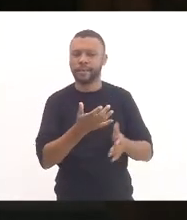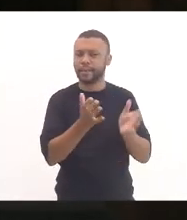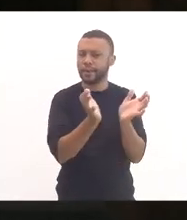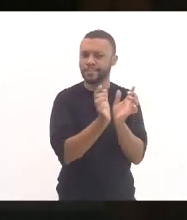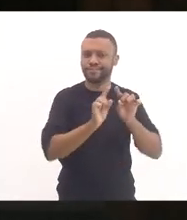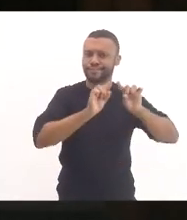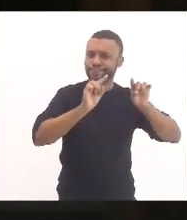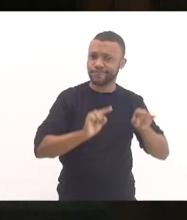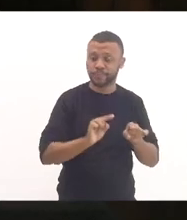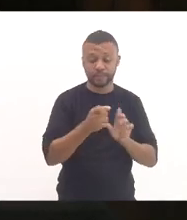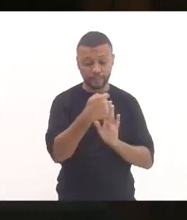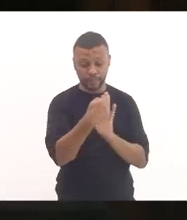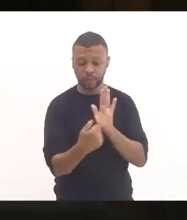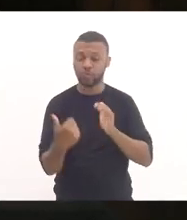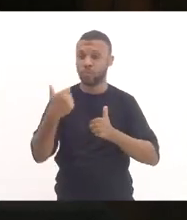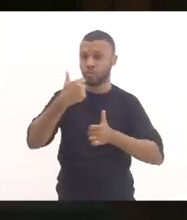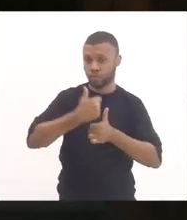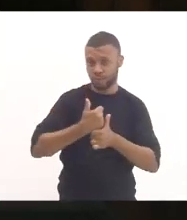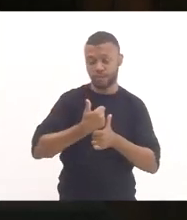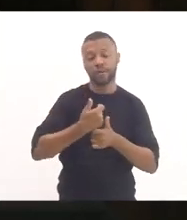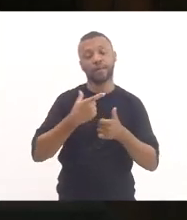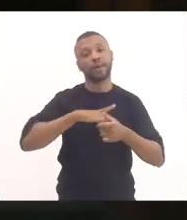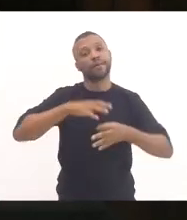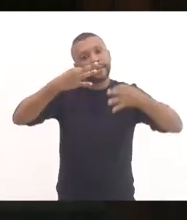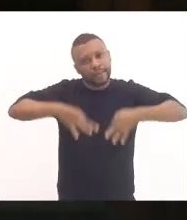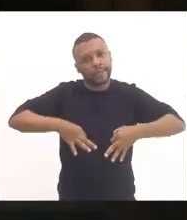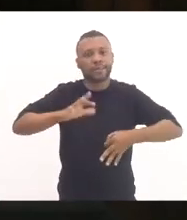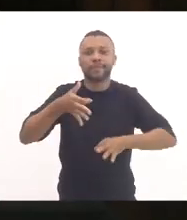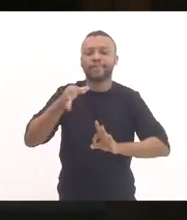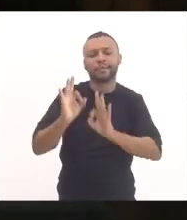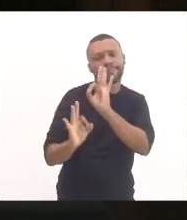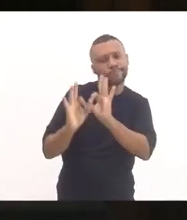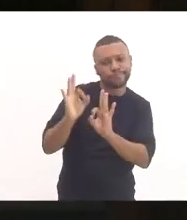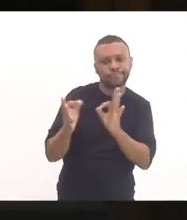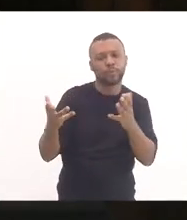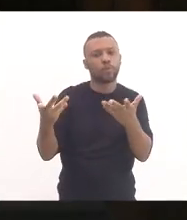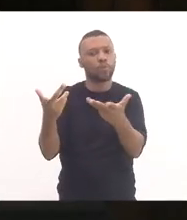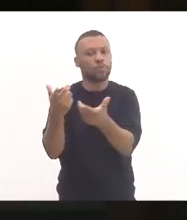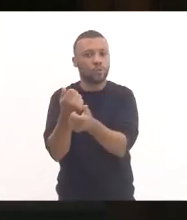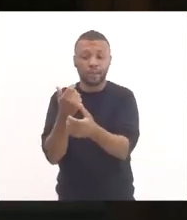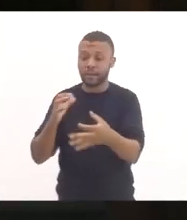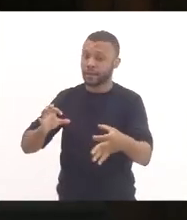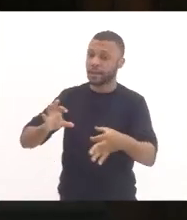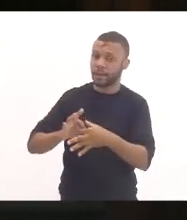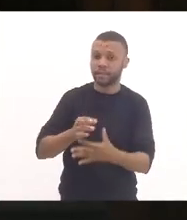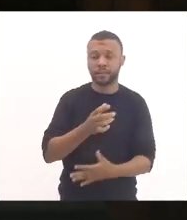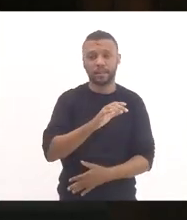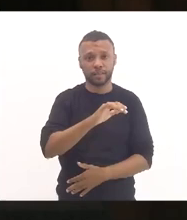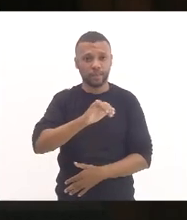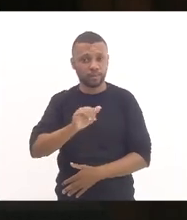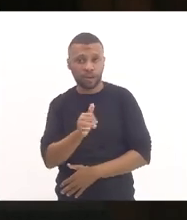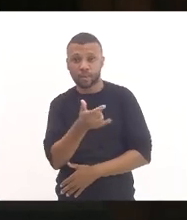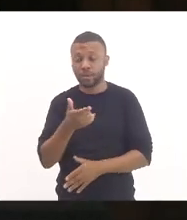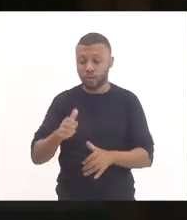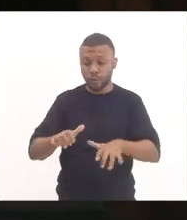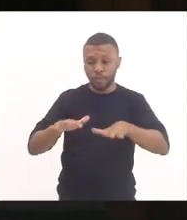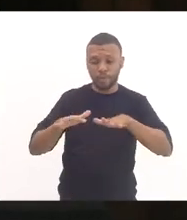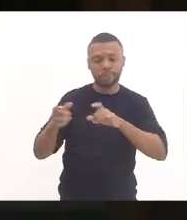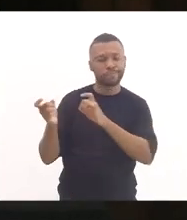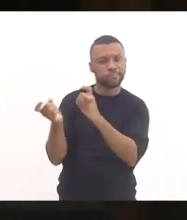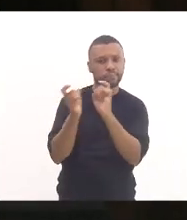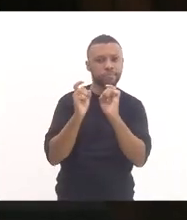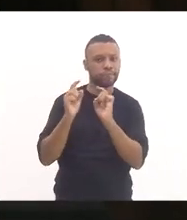substitutivo eu tenho certeza que trabalham vai ser bem elaborado a partir da ccj e que o que o plenário posso atender aos anseios